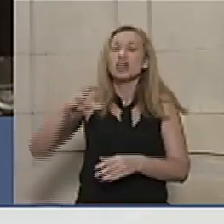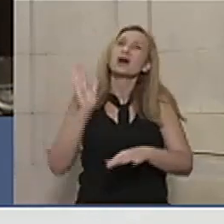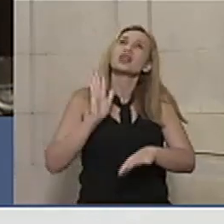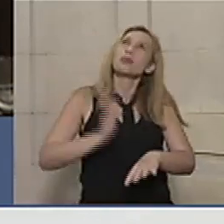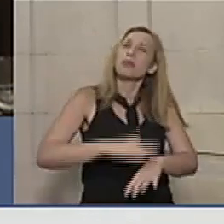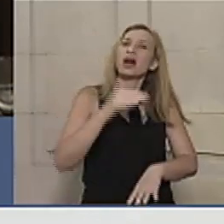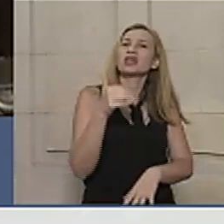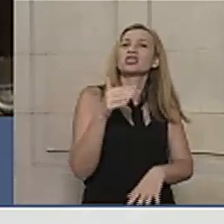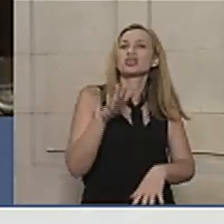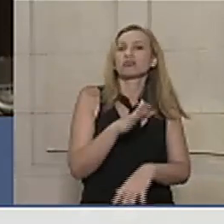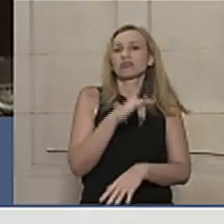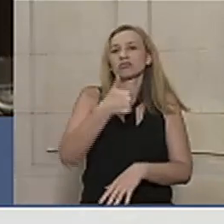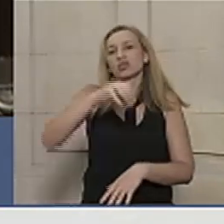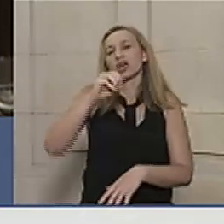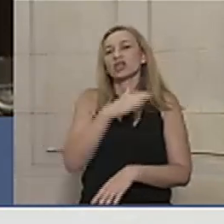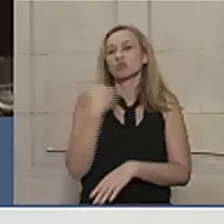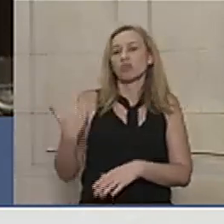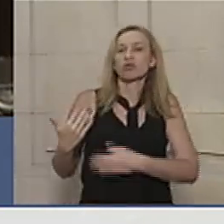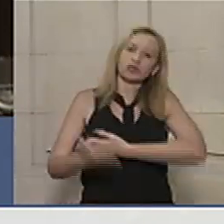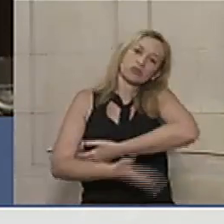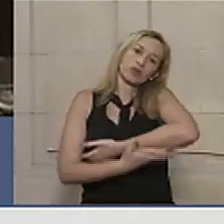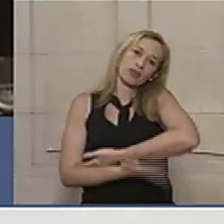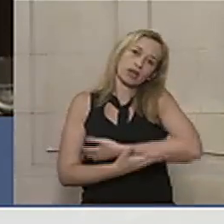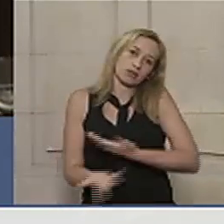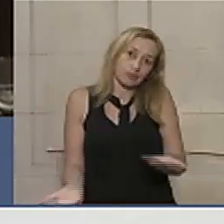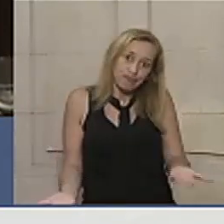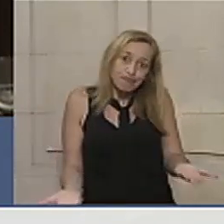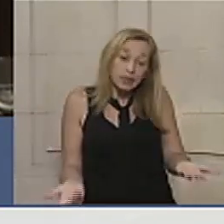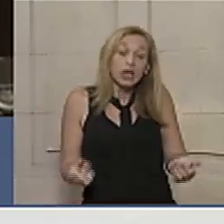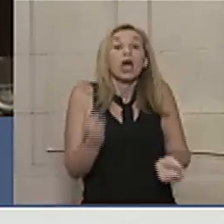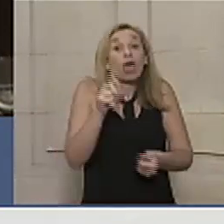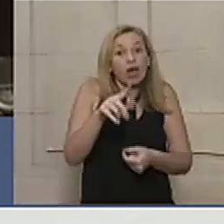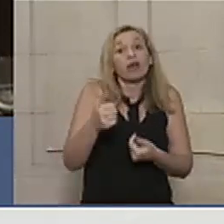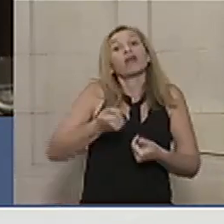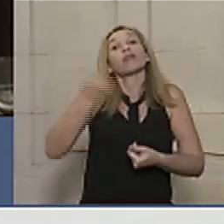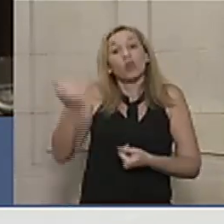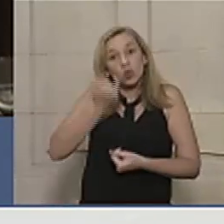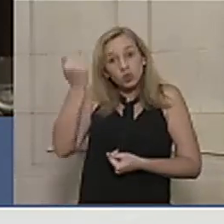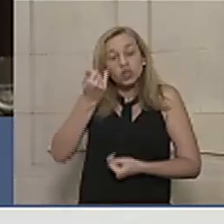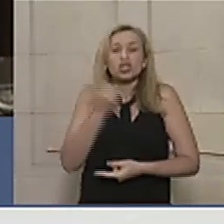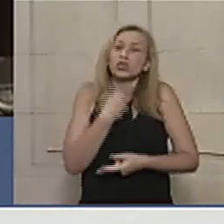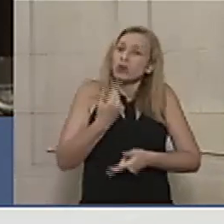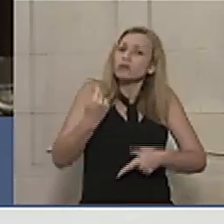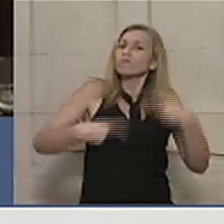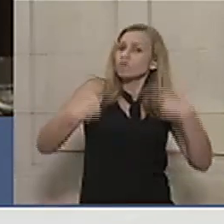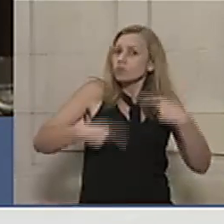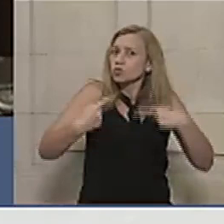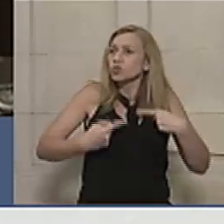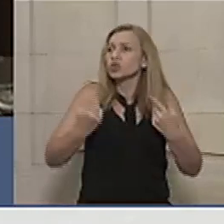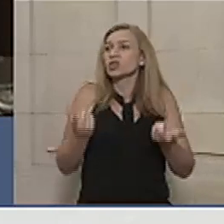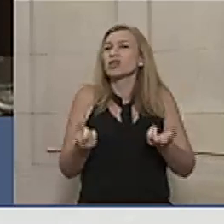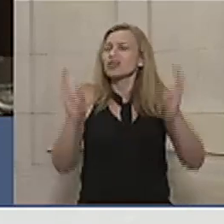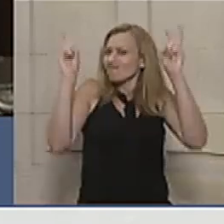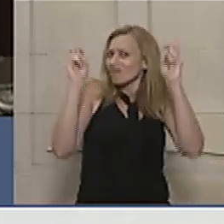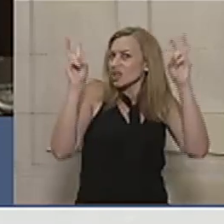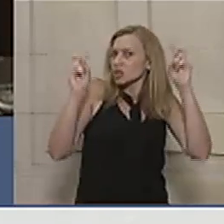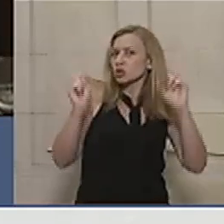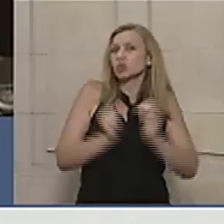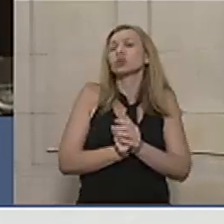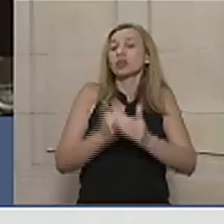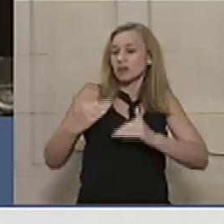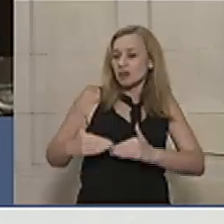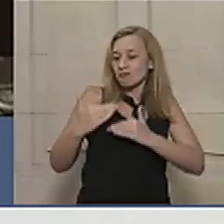mais de 10 mortes de bebês. Então, é importante que a gente discuta essa questão e